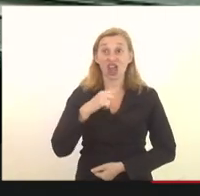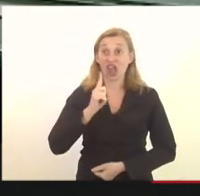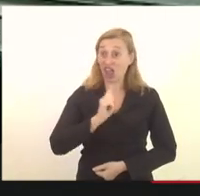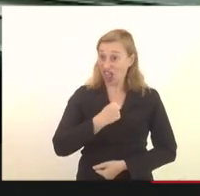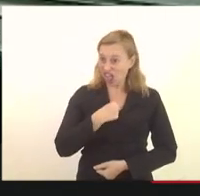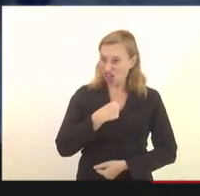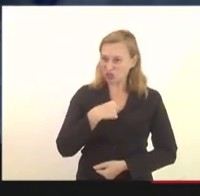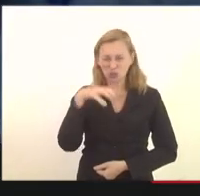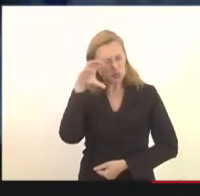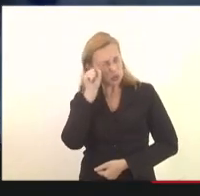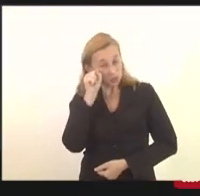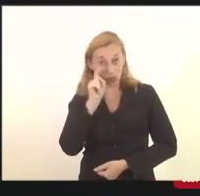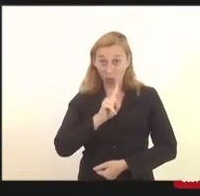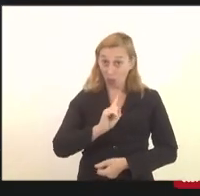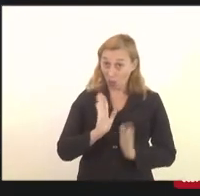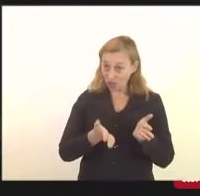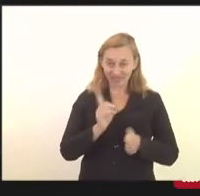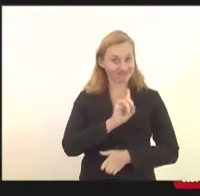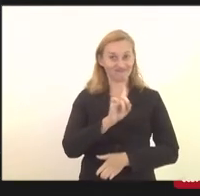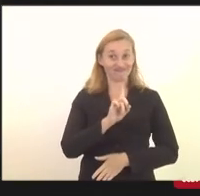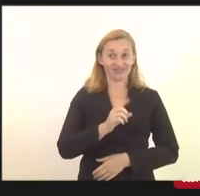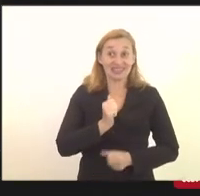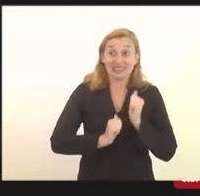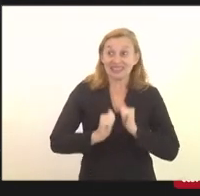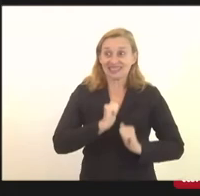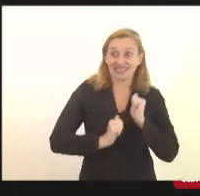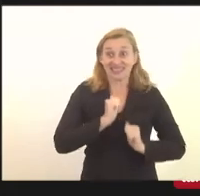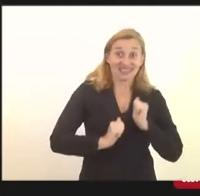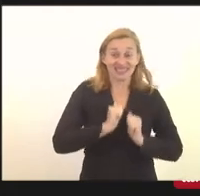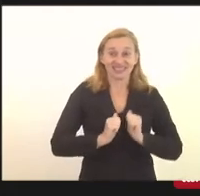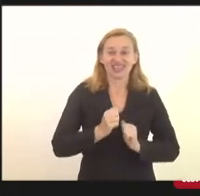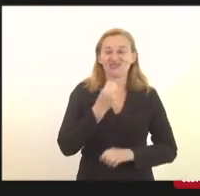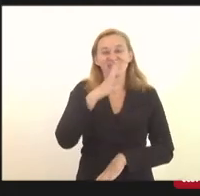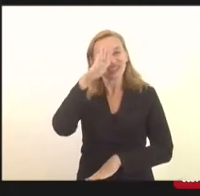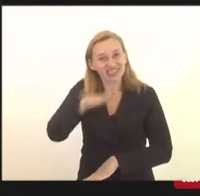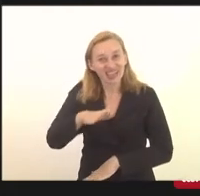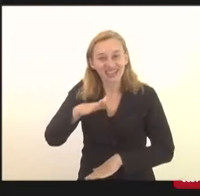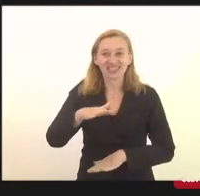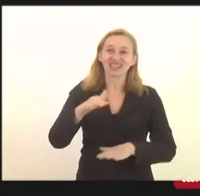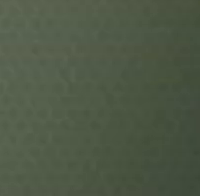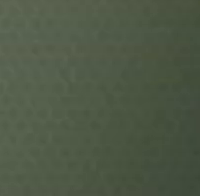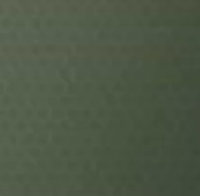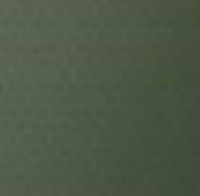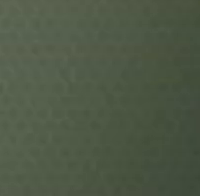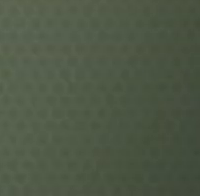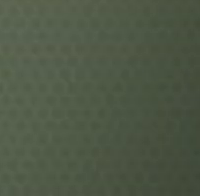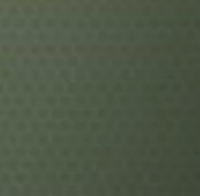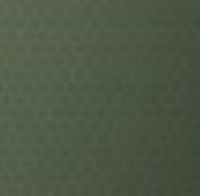essa noite. Um bom dia e uma boa tarde a todas e todos.